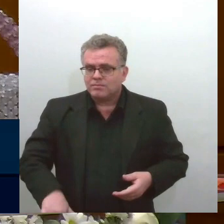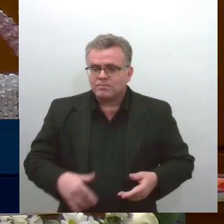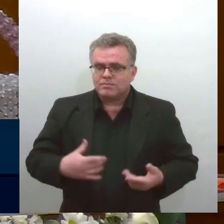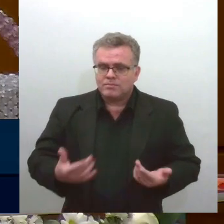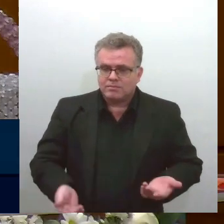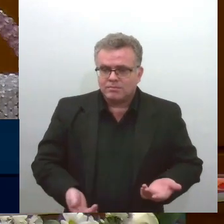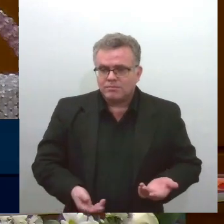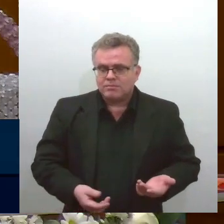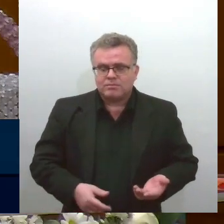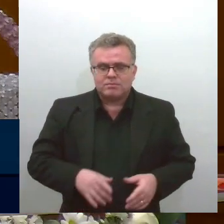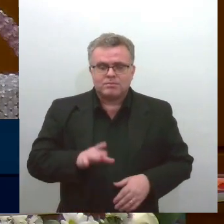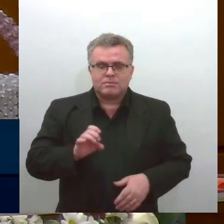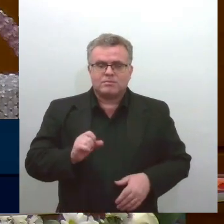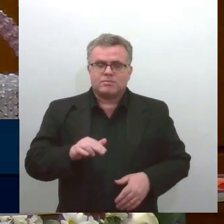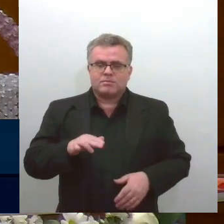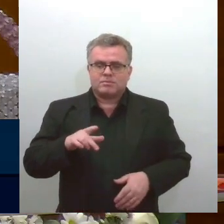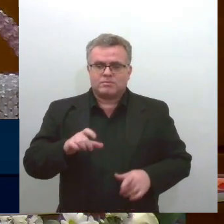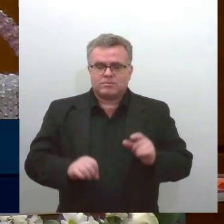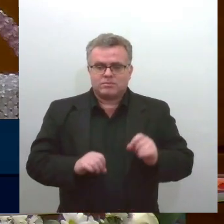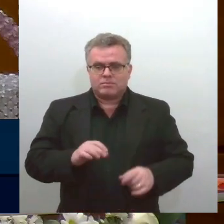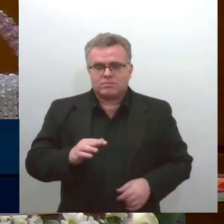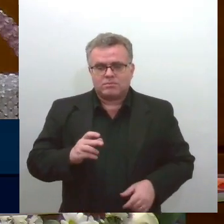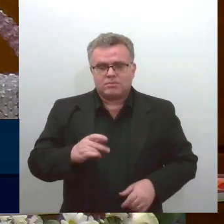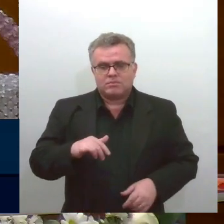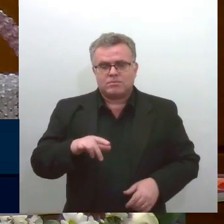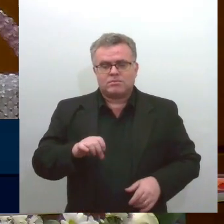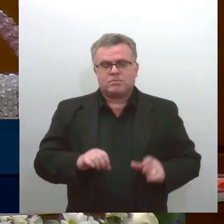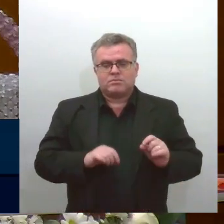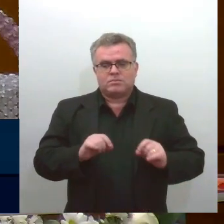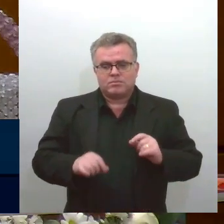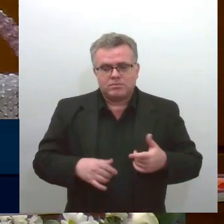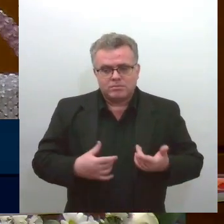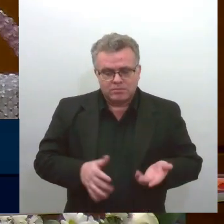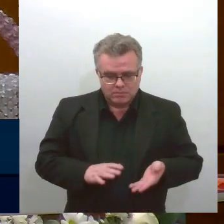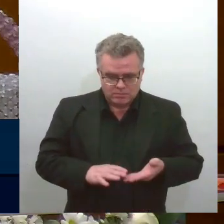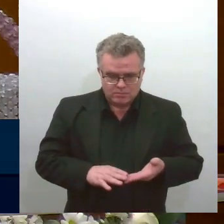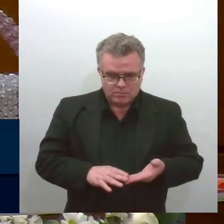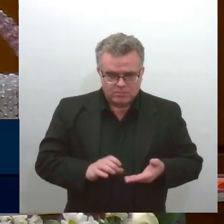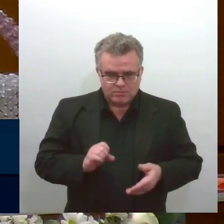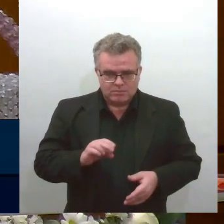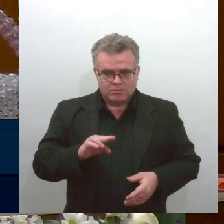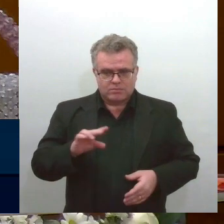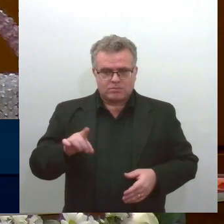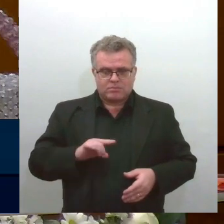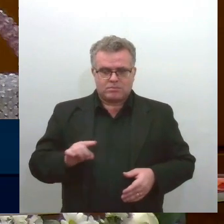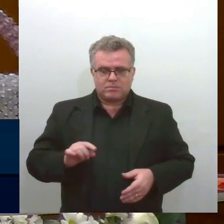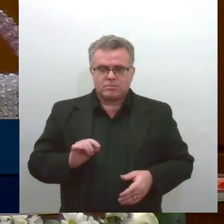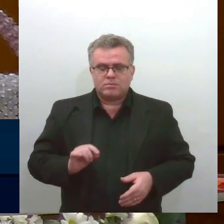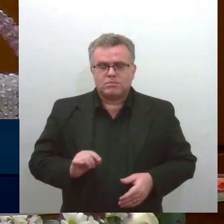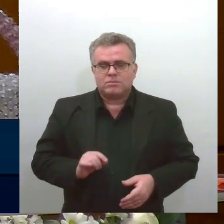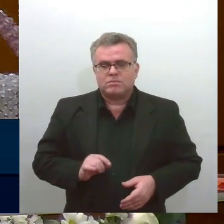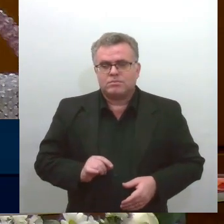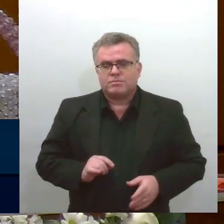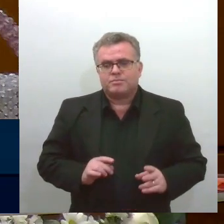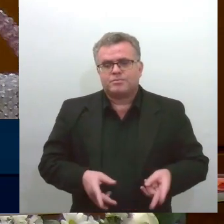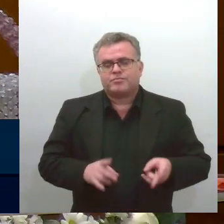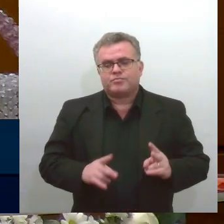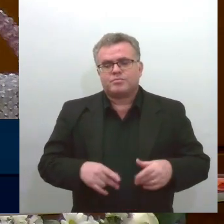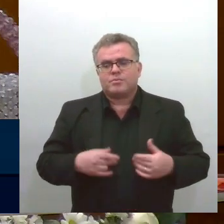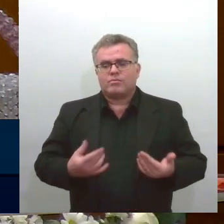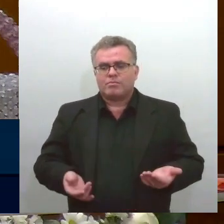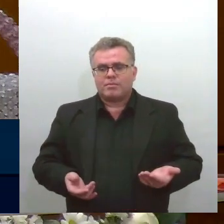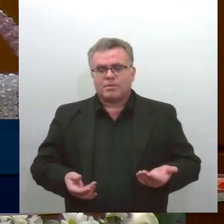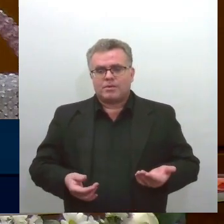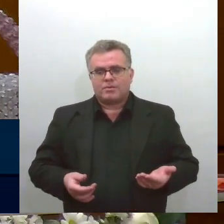Brito, né, de Souza, que também faz assessoria de comunicação aqui do